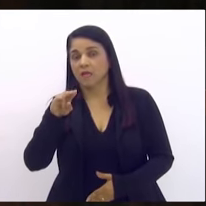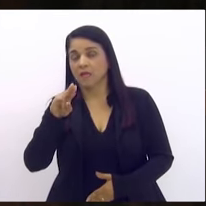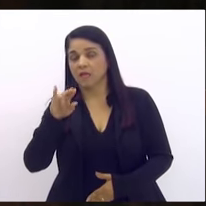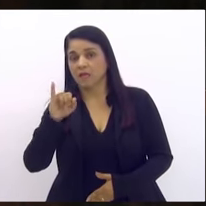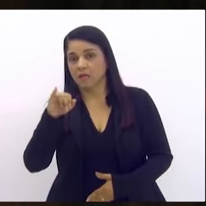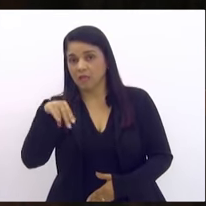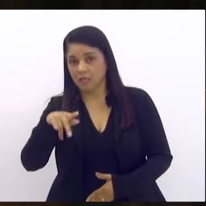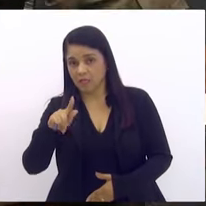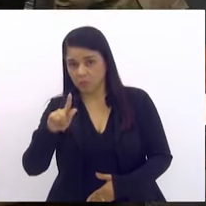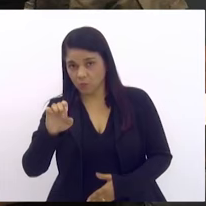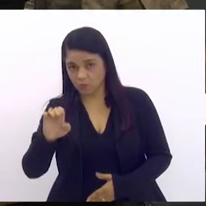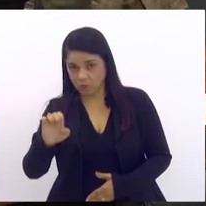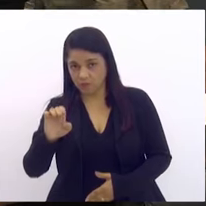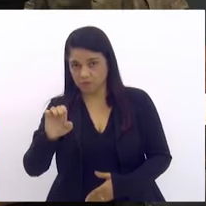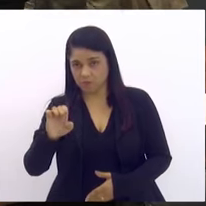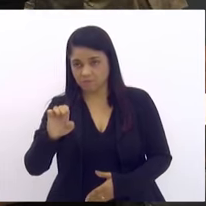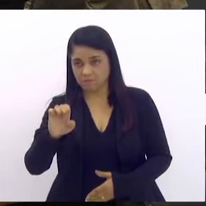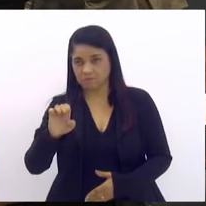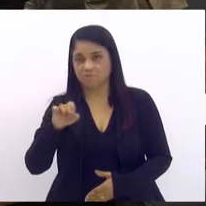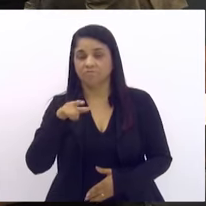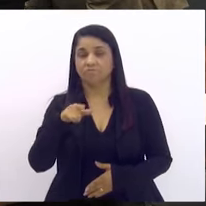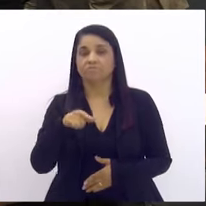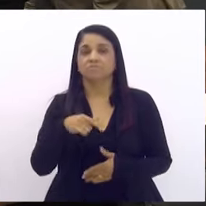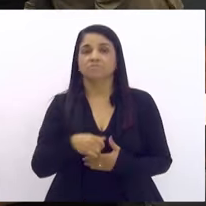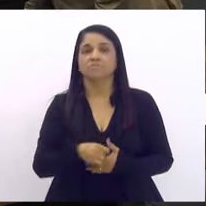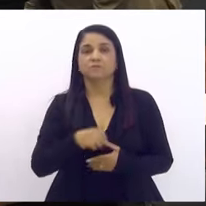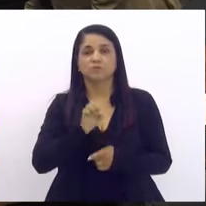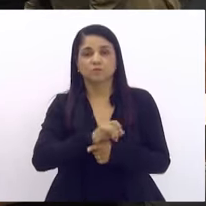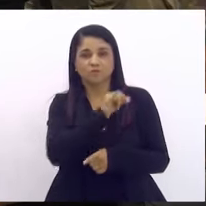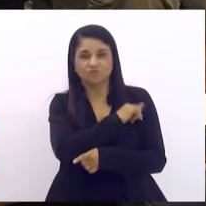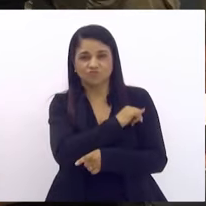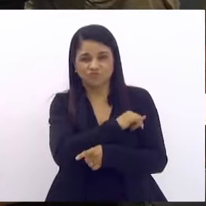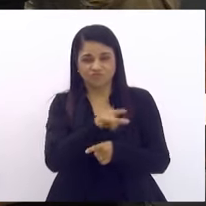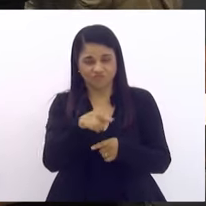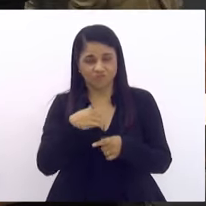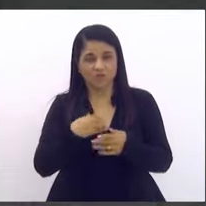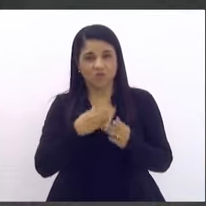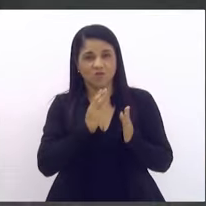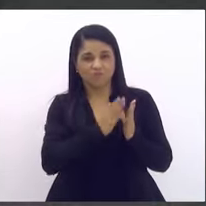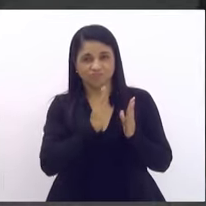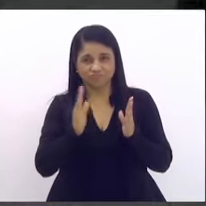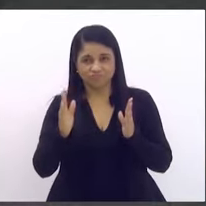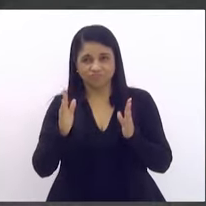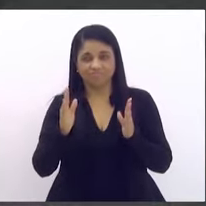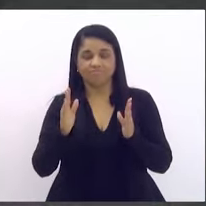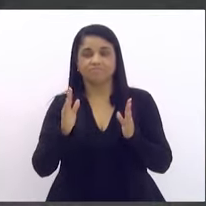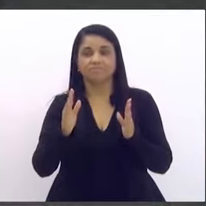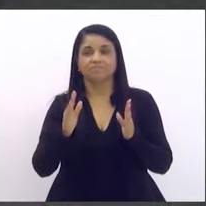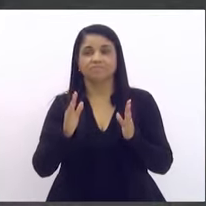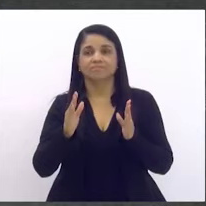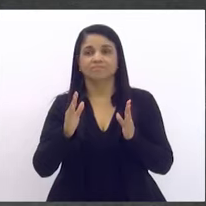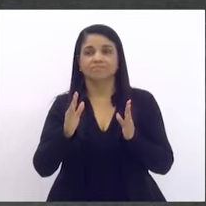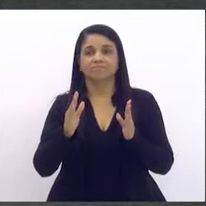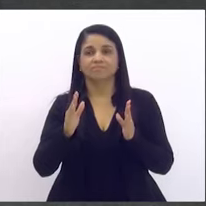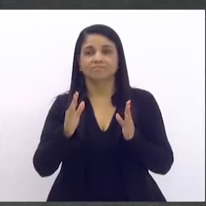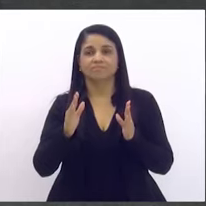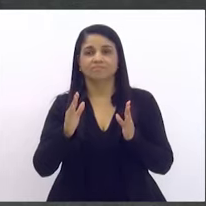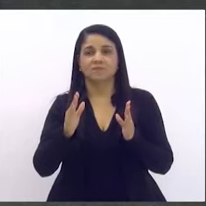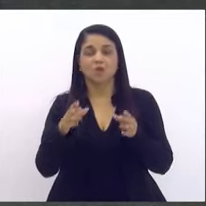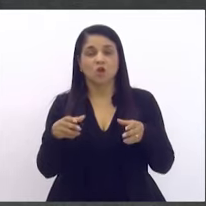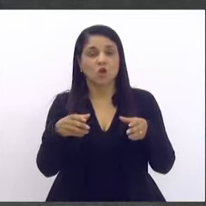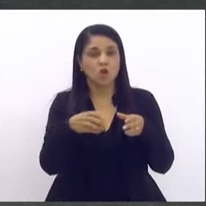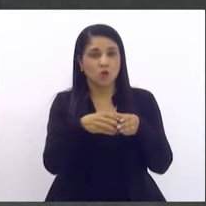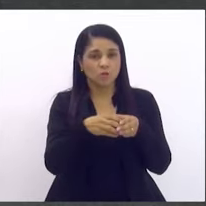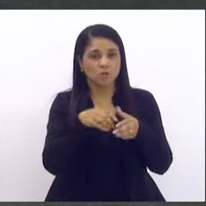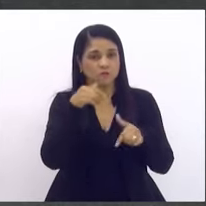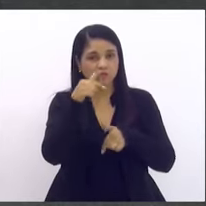presidenta questão de ordem nesse projeto queria que a senhora por gentileza chamasse os trabalhos à ordem para que a a comissão de